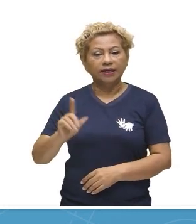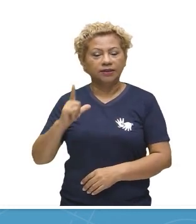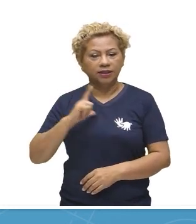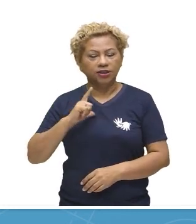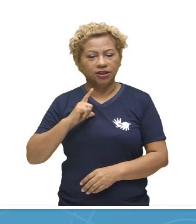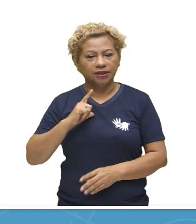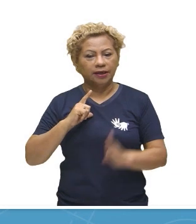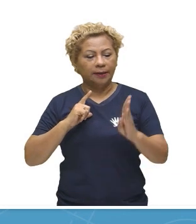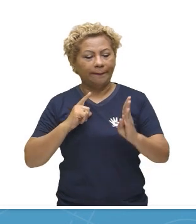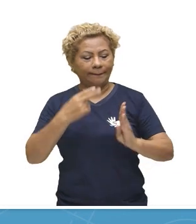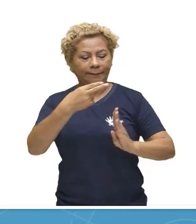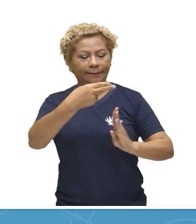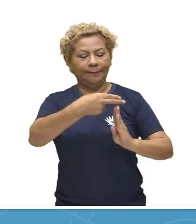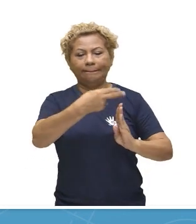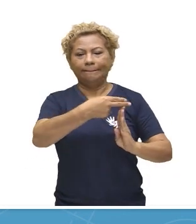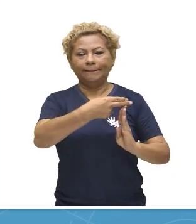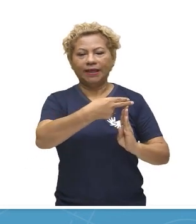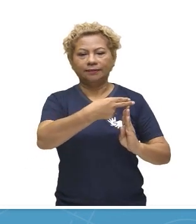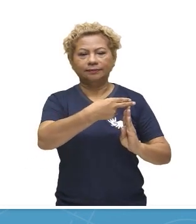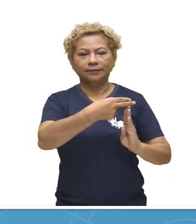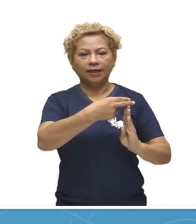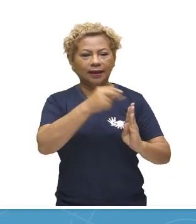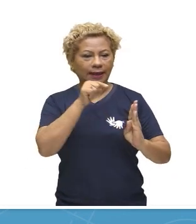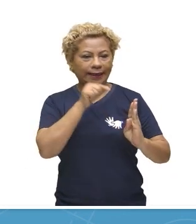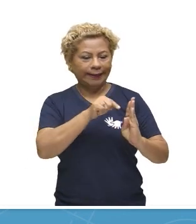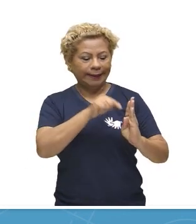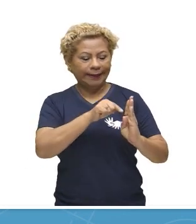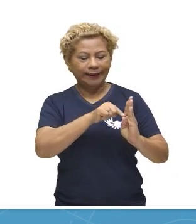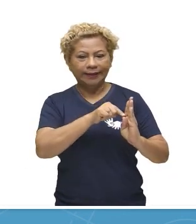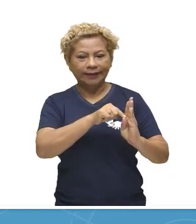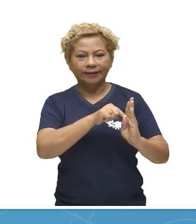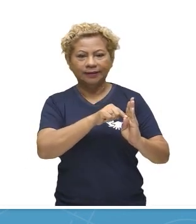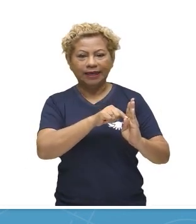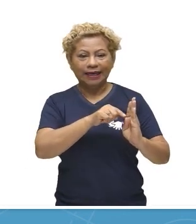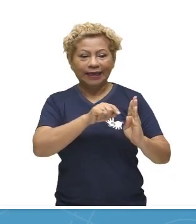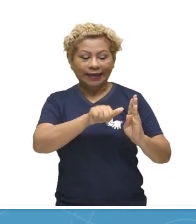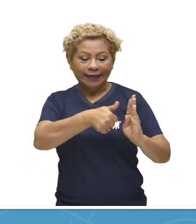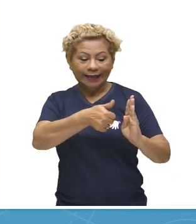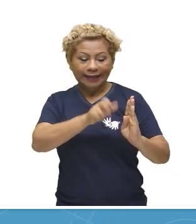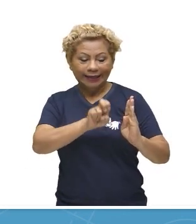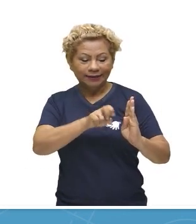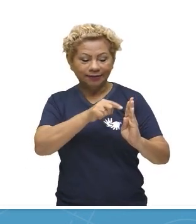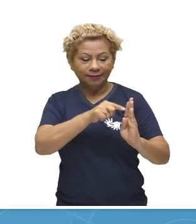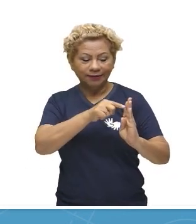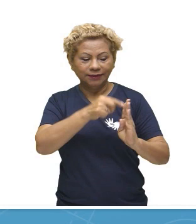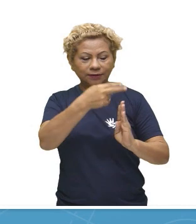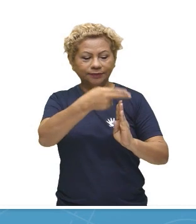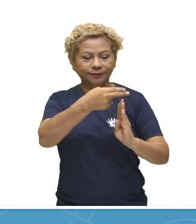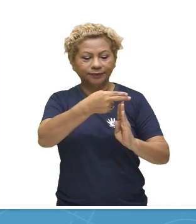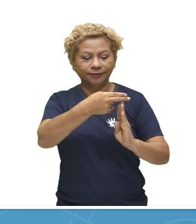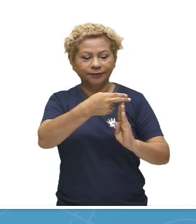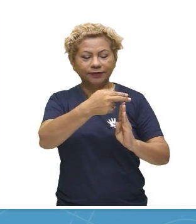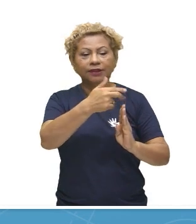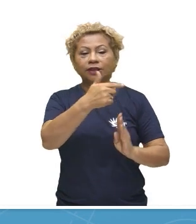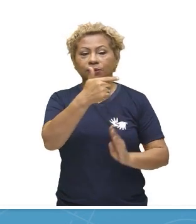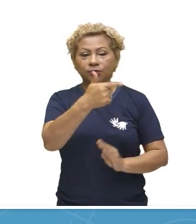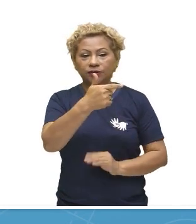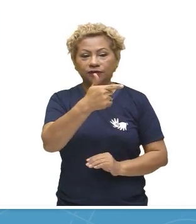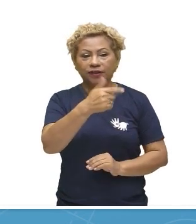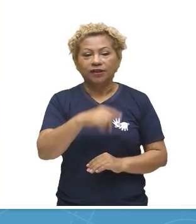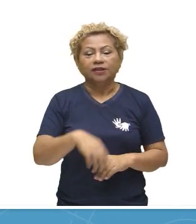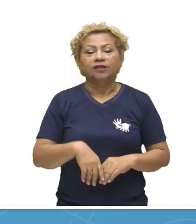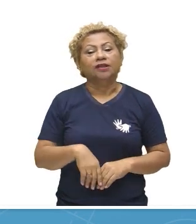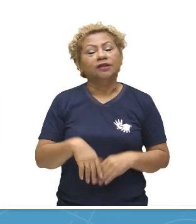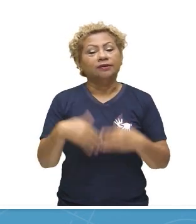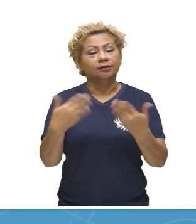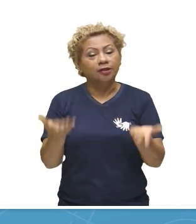quadrado. 15 ao quadrado é o mesmo que 15 vezes 15, que é 225. Essa